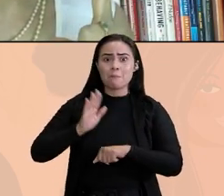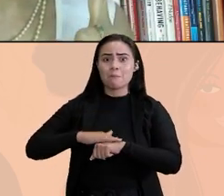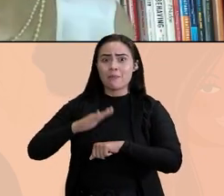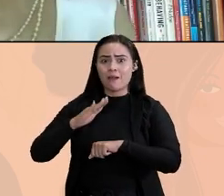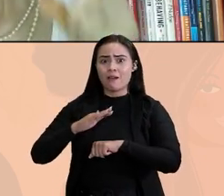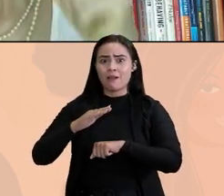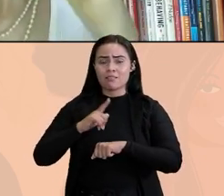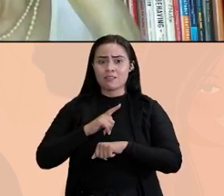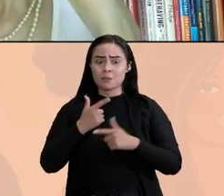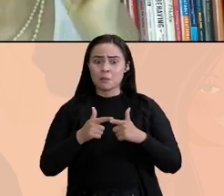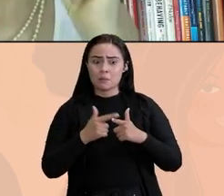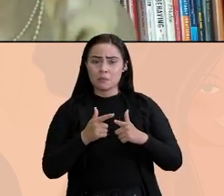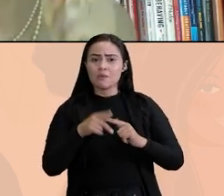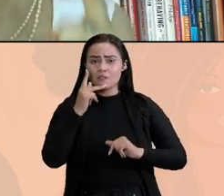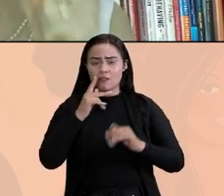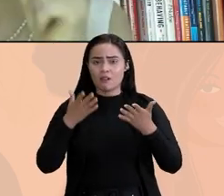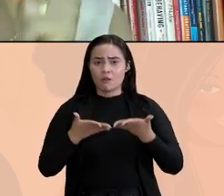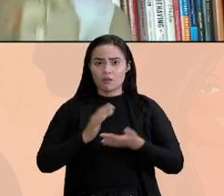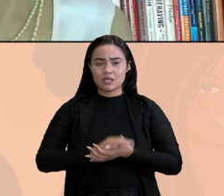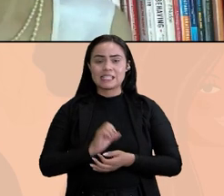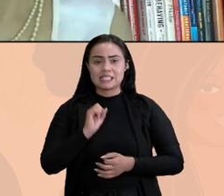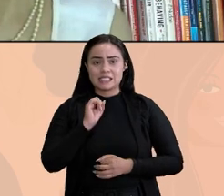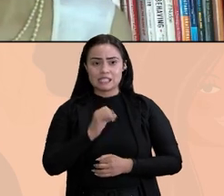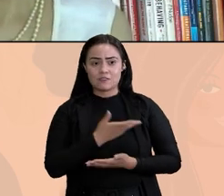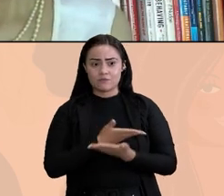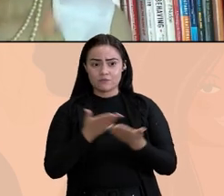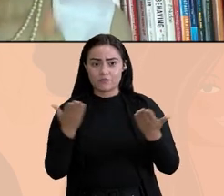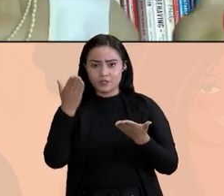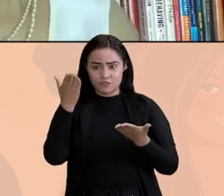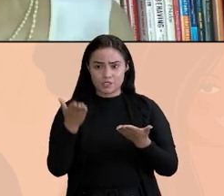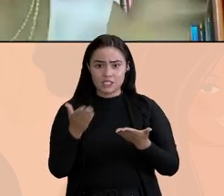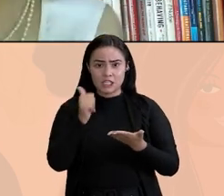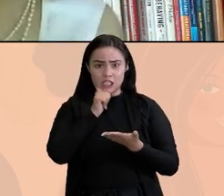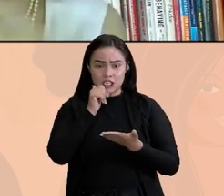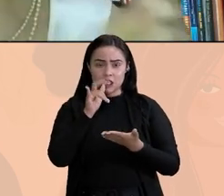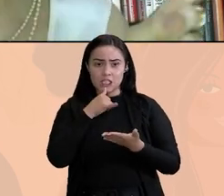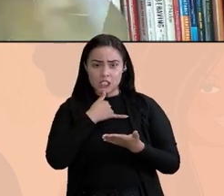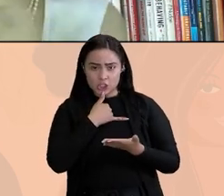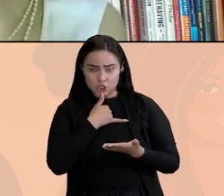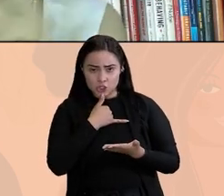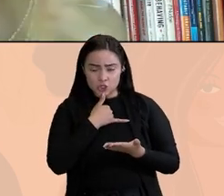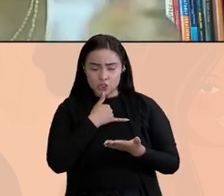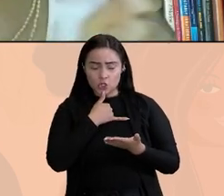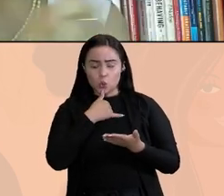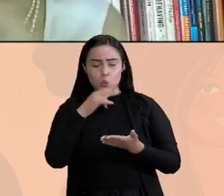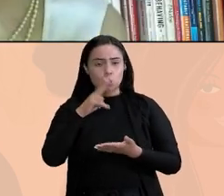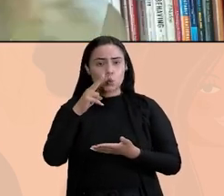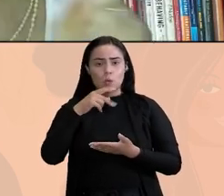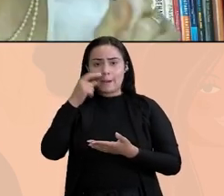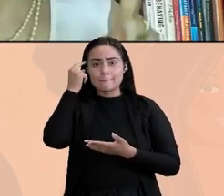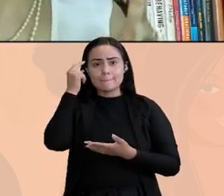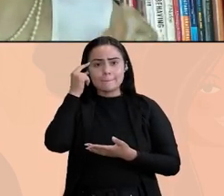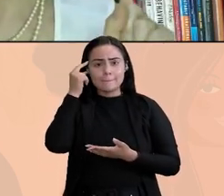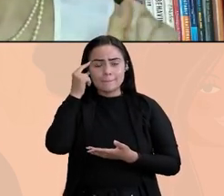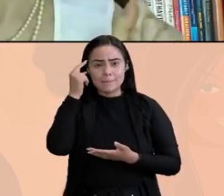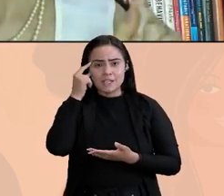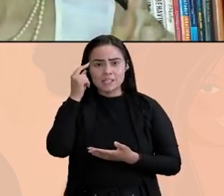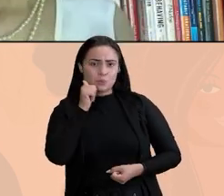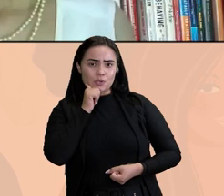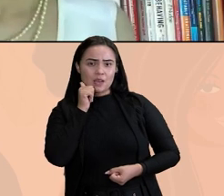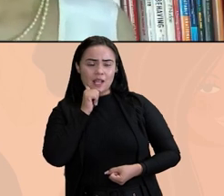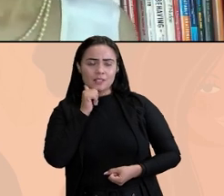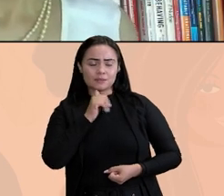que eu vou falar agora. Se você está triste, nunca pense em fazer shopping